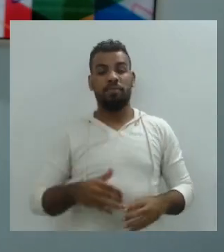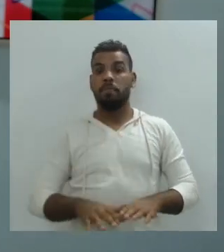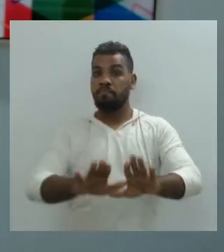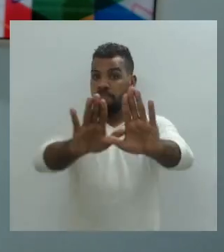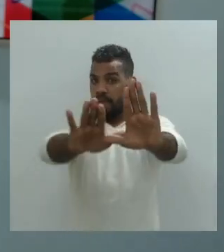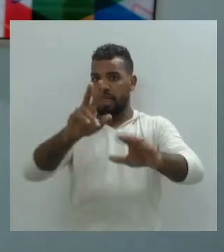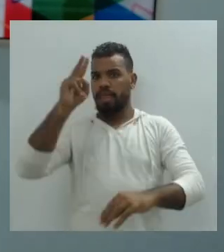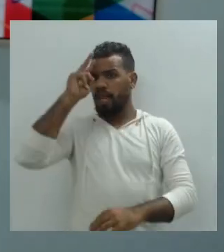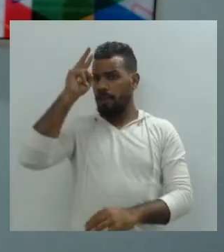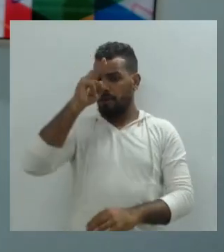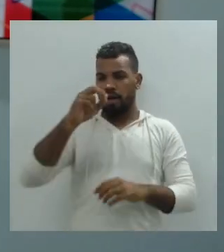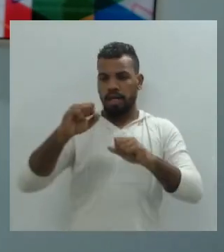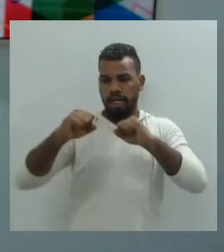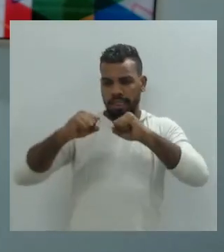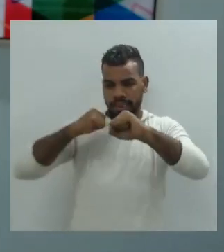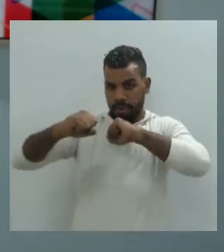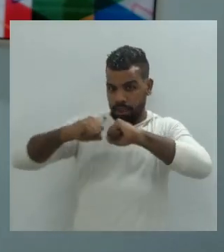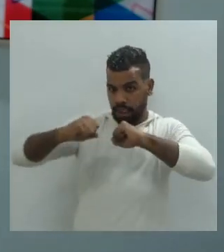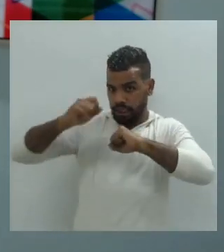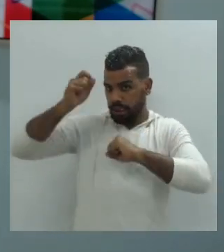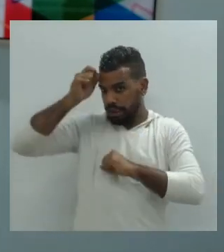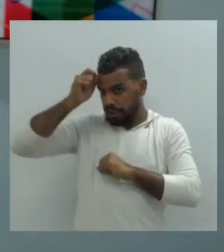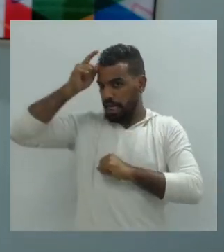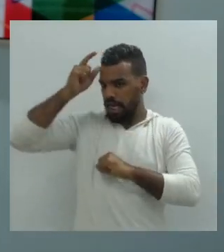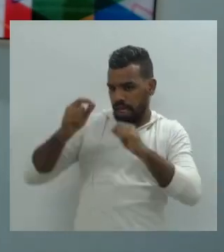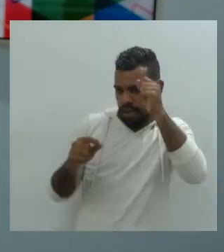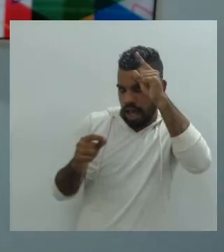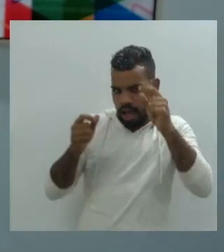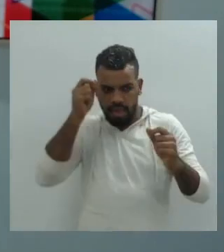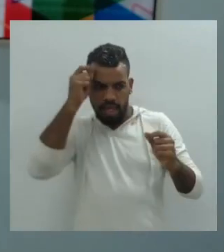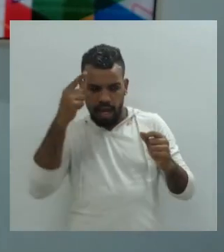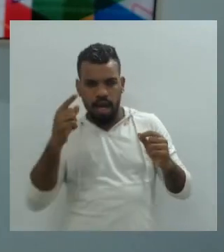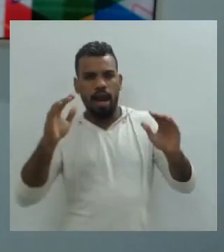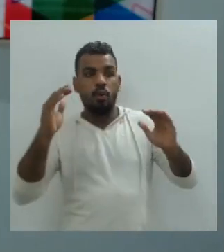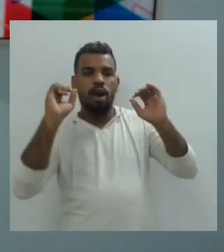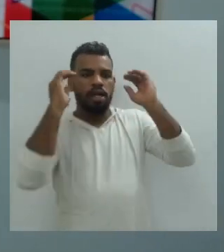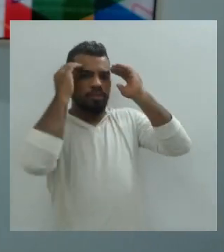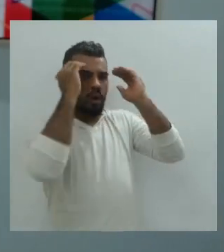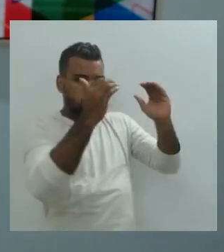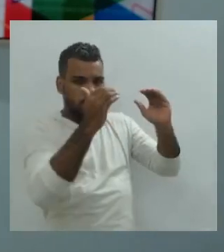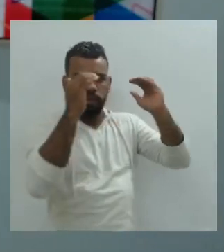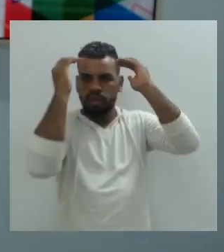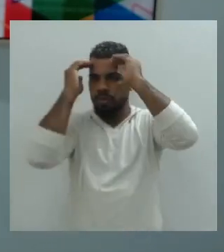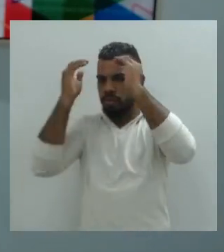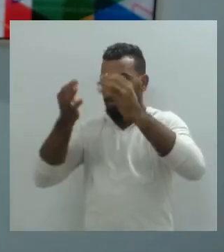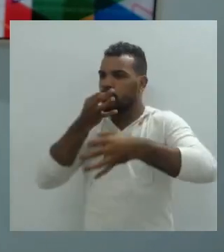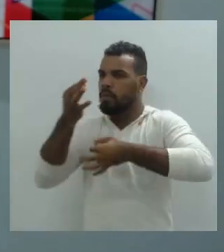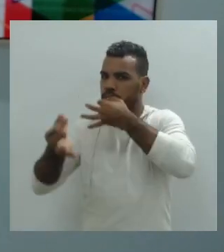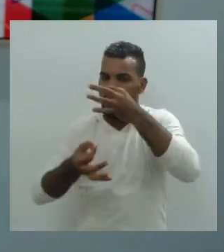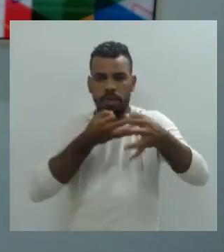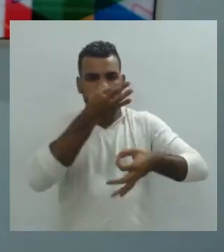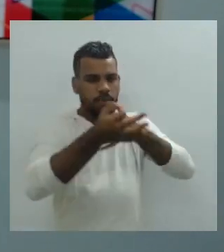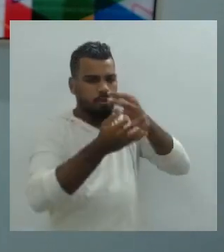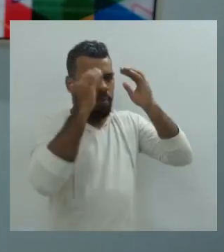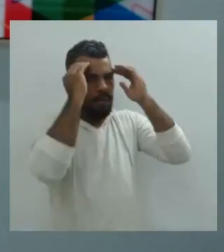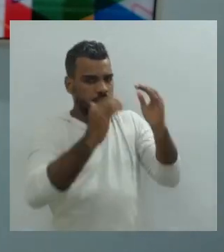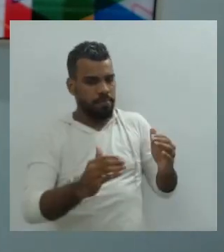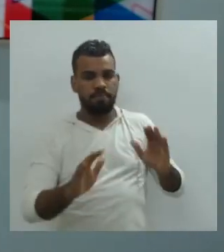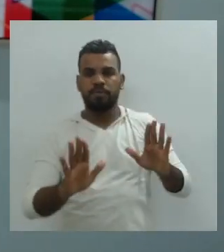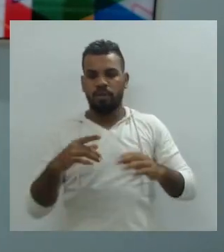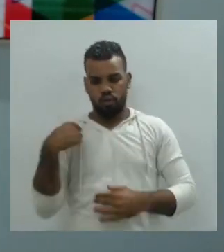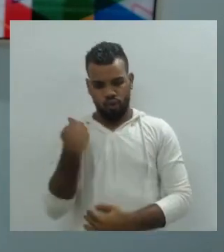Mas lembre-se, debater as ideias sobre a origem do homem é respeitar as opiniões opostas.